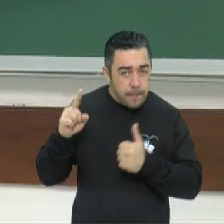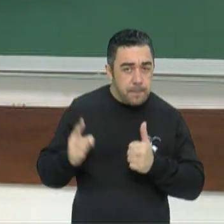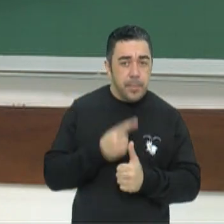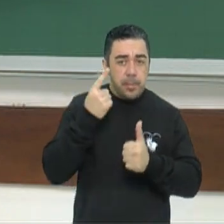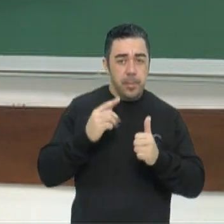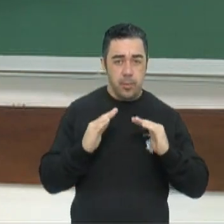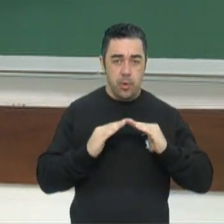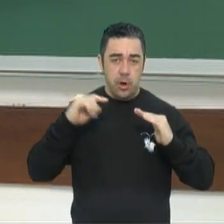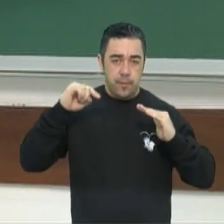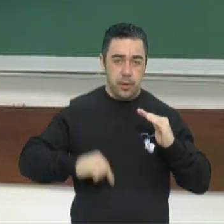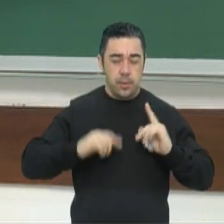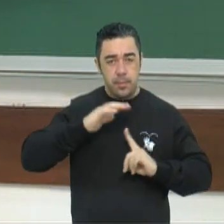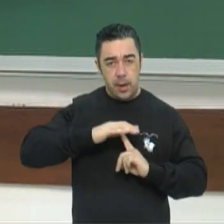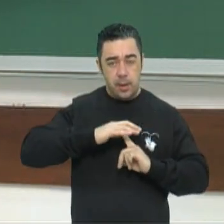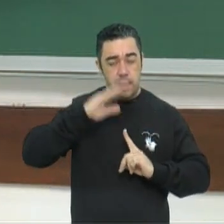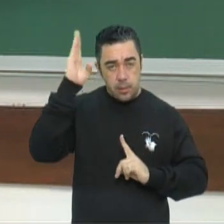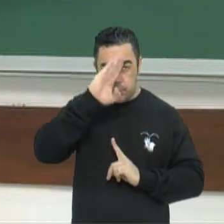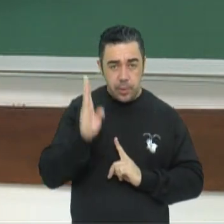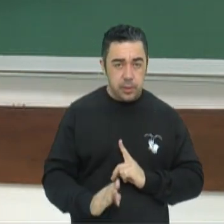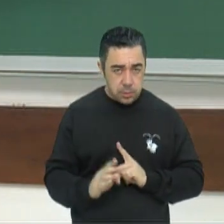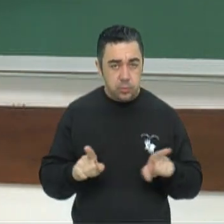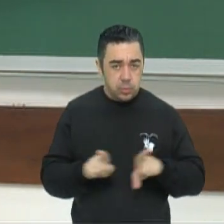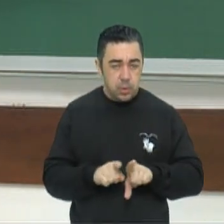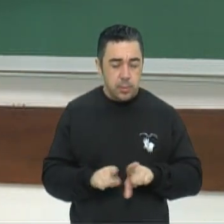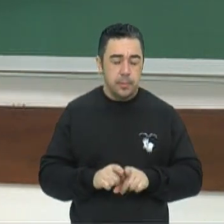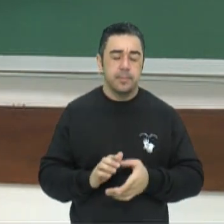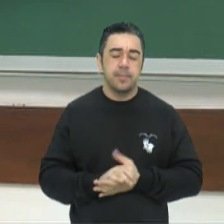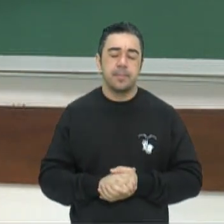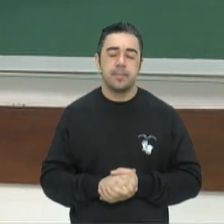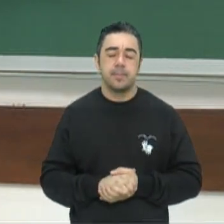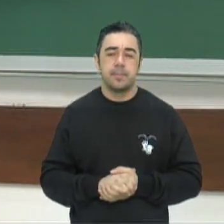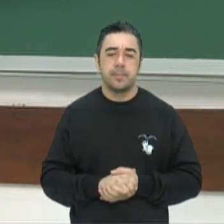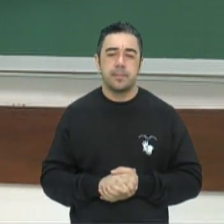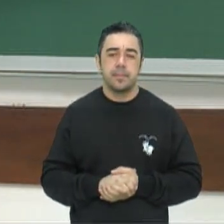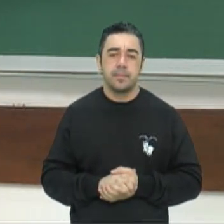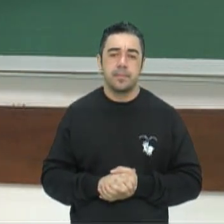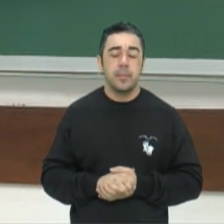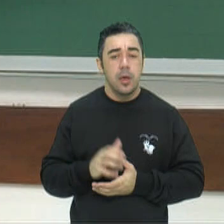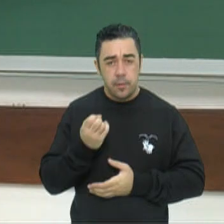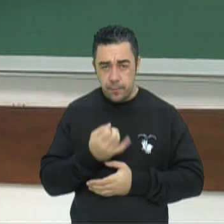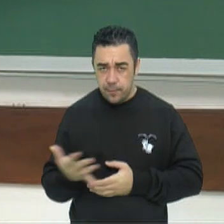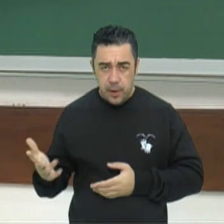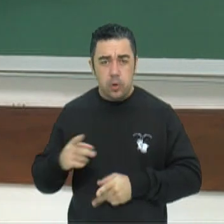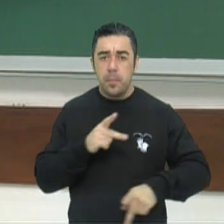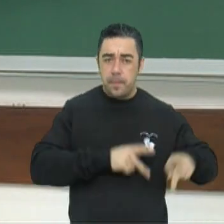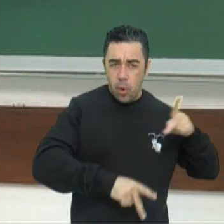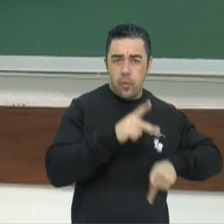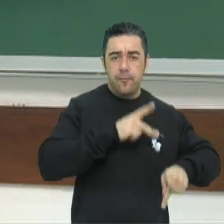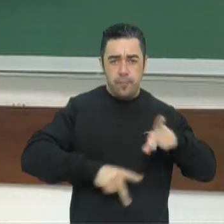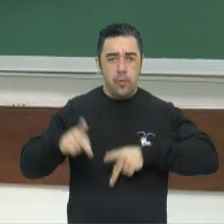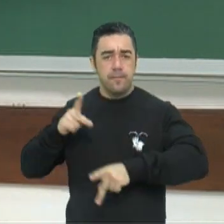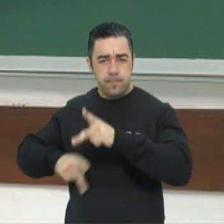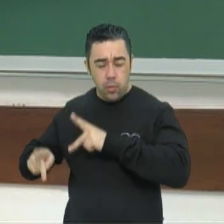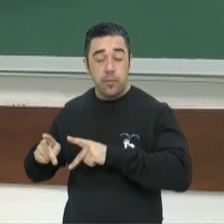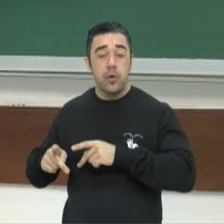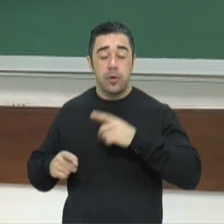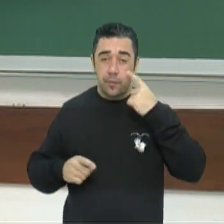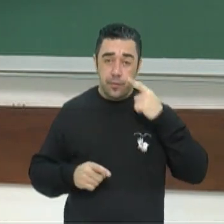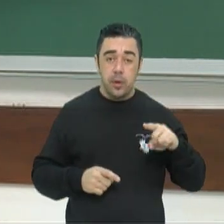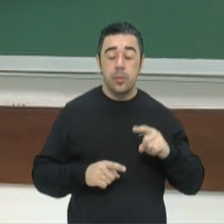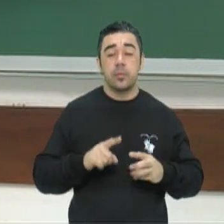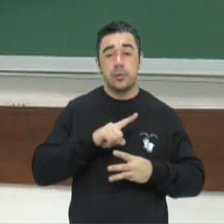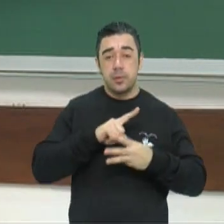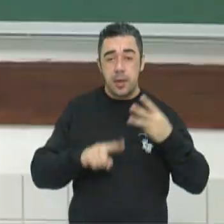do território brasileiro, em especial aqui no Paraná. E entre vários povos, tá? Vários povos, nós falamos mais